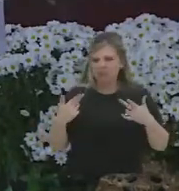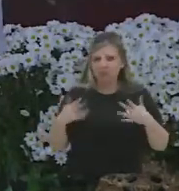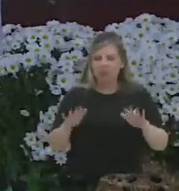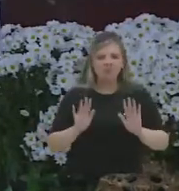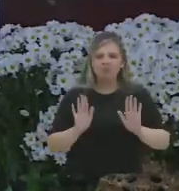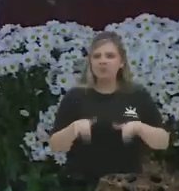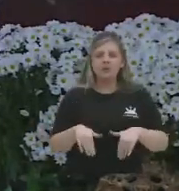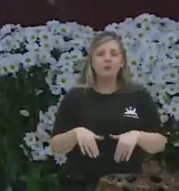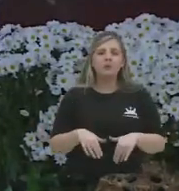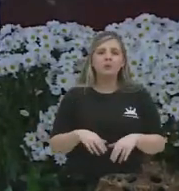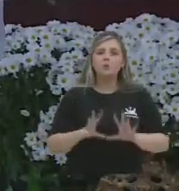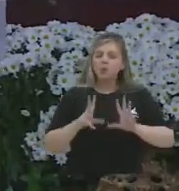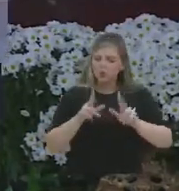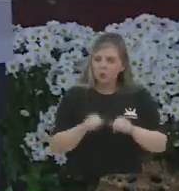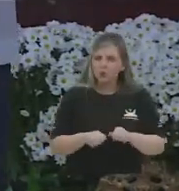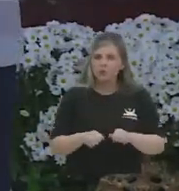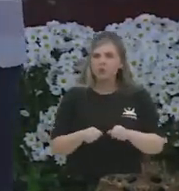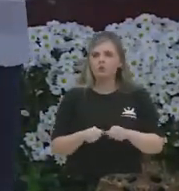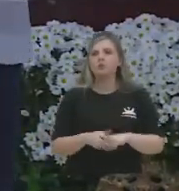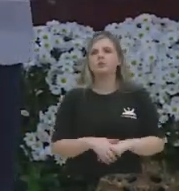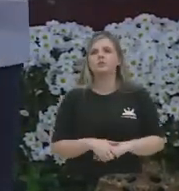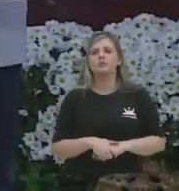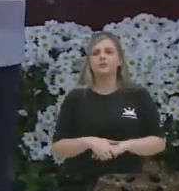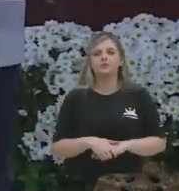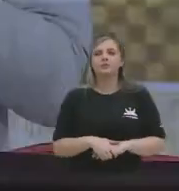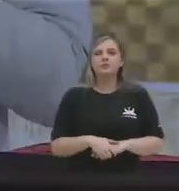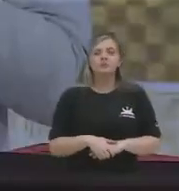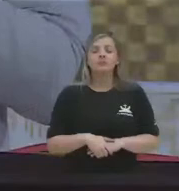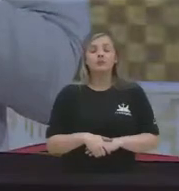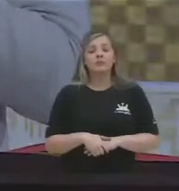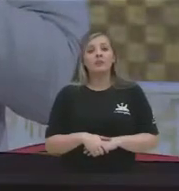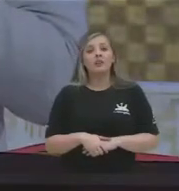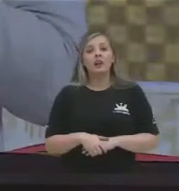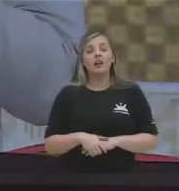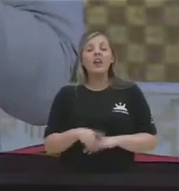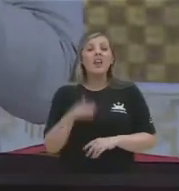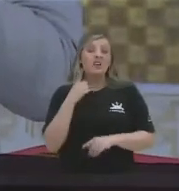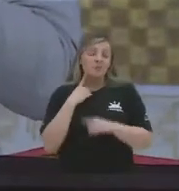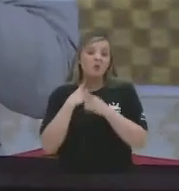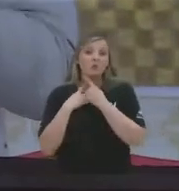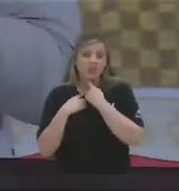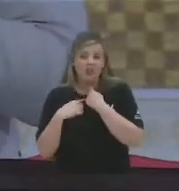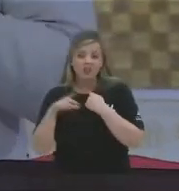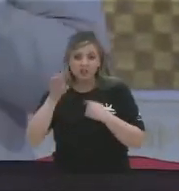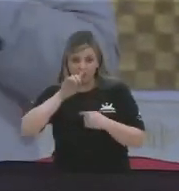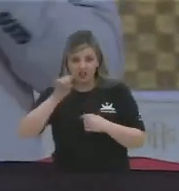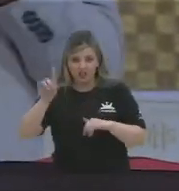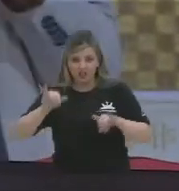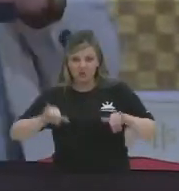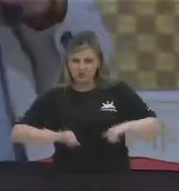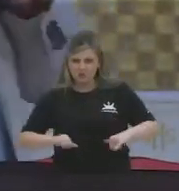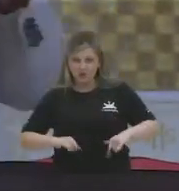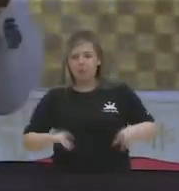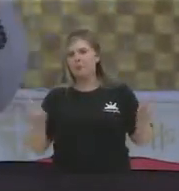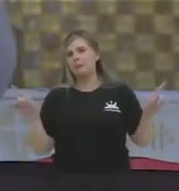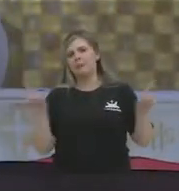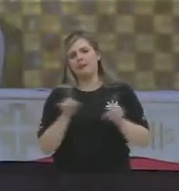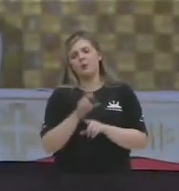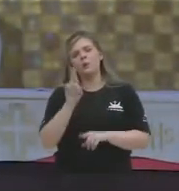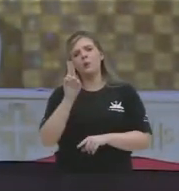Mas ele é permissão e vontade de Deus? Nunca foi. Olha aqui, ó. Nunca foi.